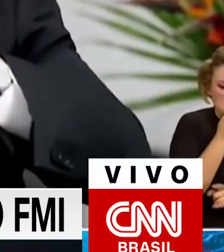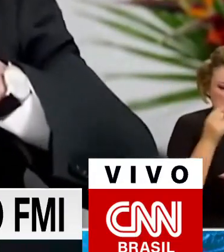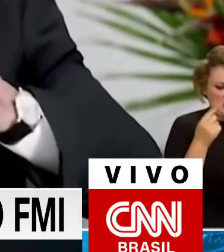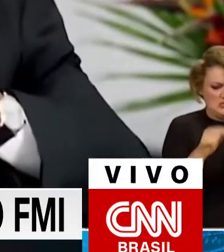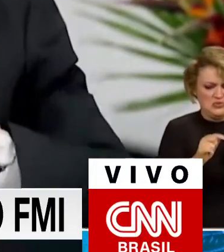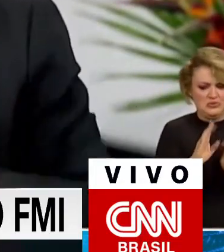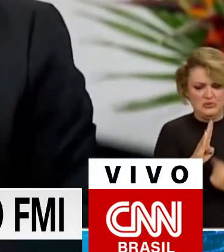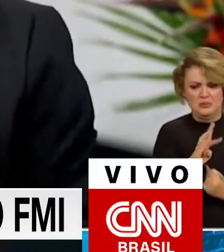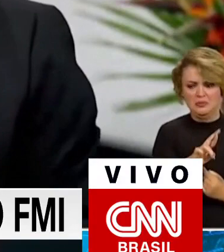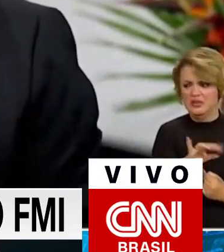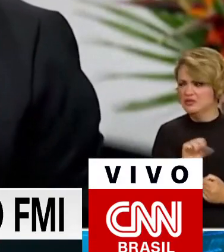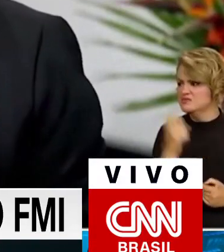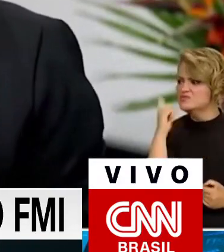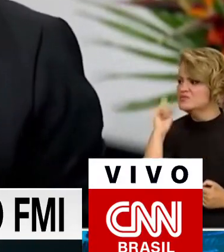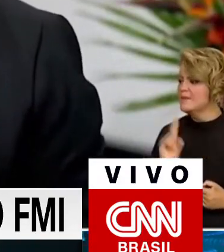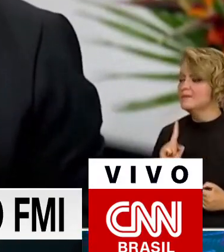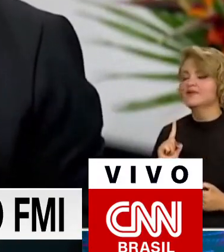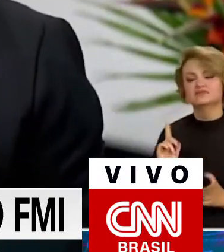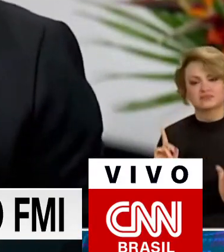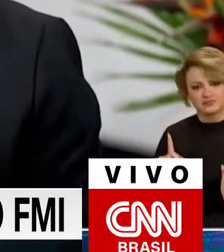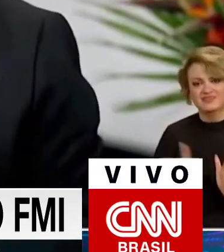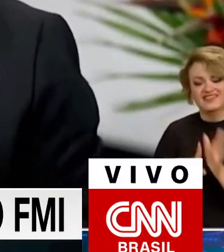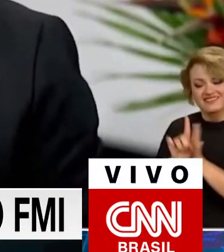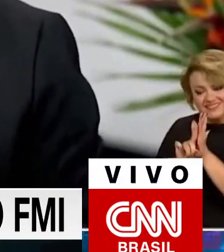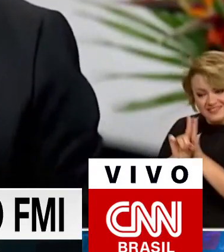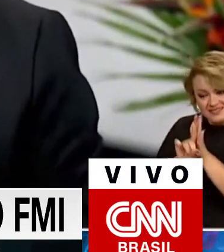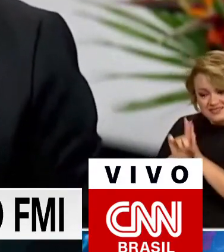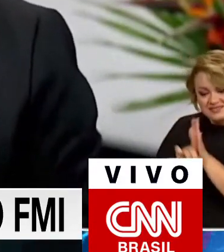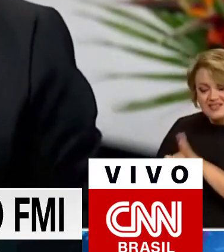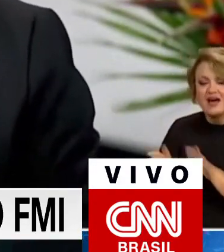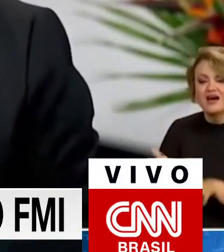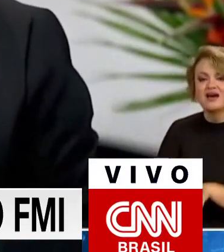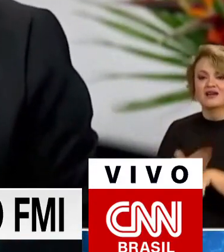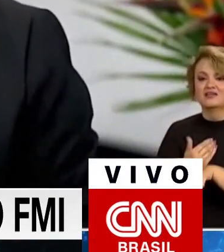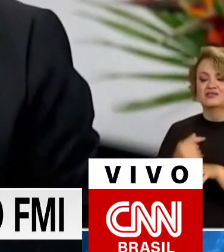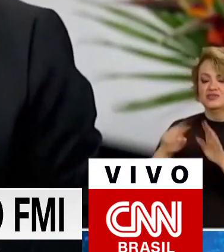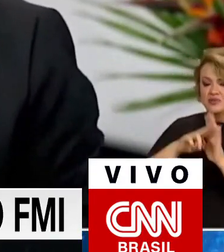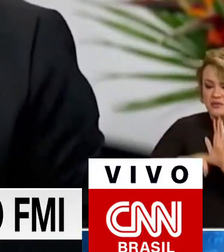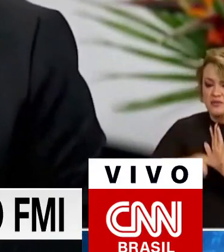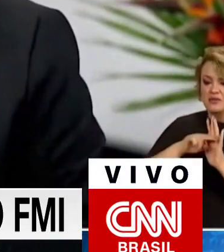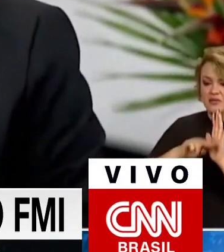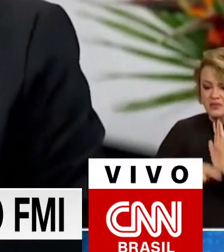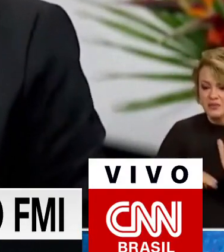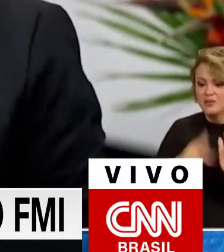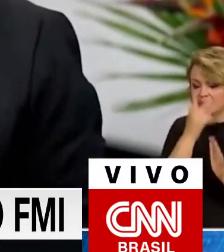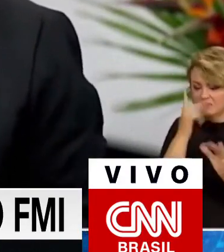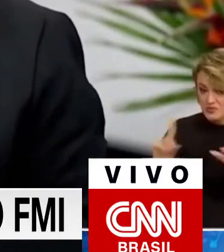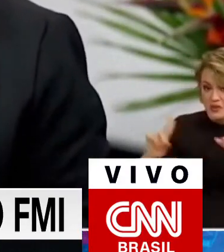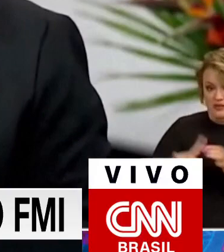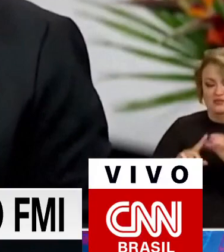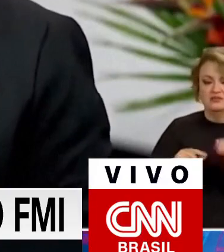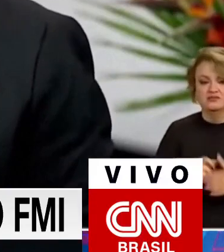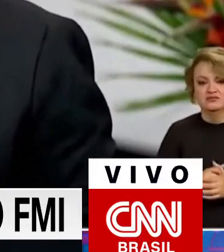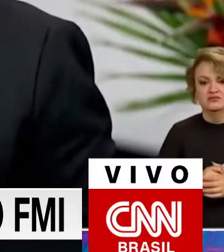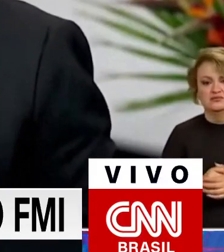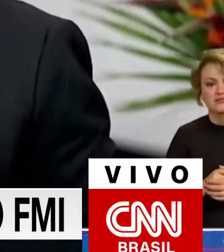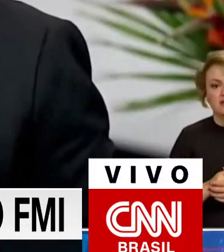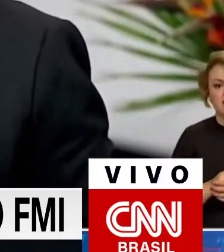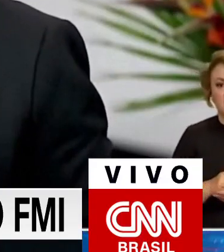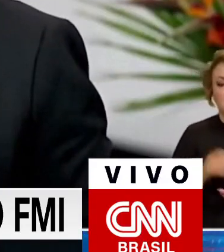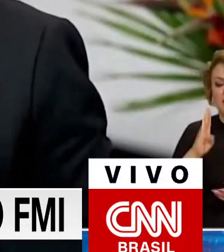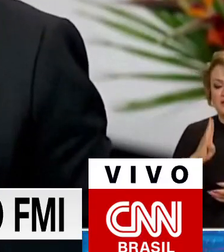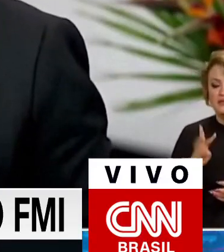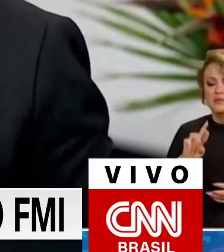já apurando há bastante tempo. O Sérgio Massa é bem recebido no FMI, tem um bom diálogo com o FMI e ele é o ministro